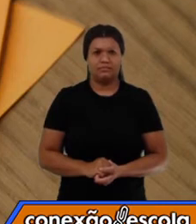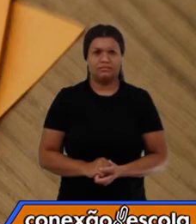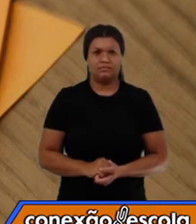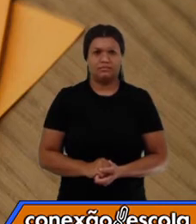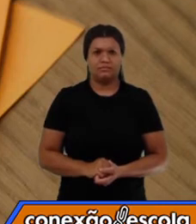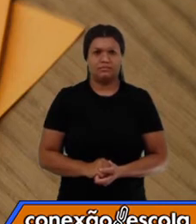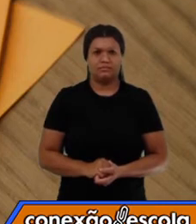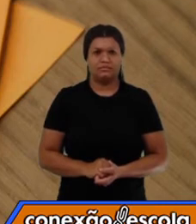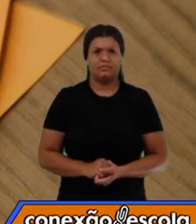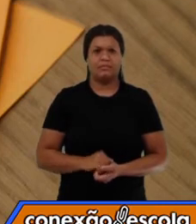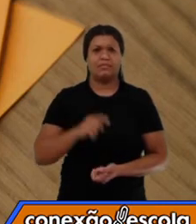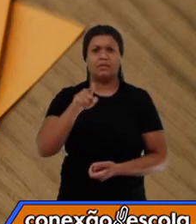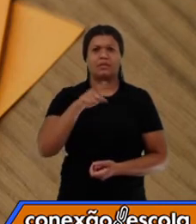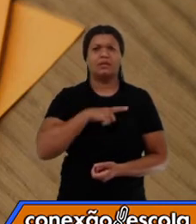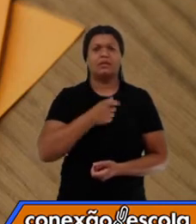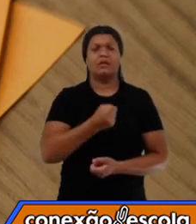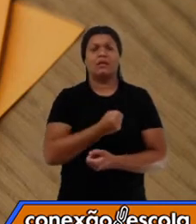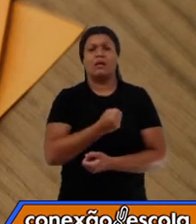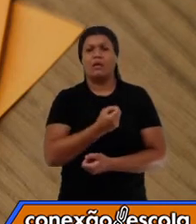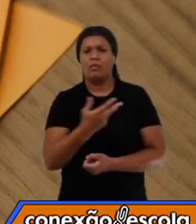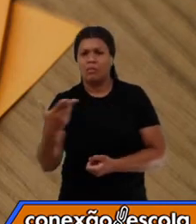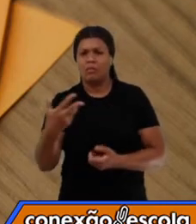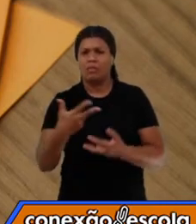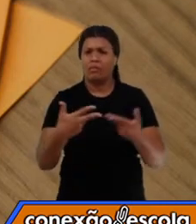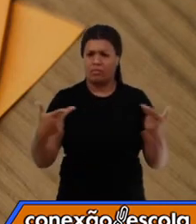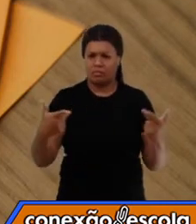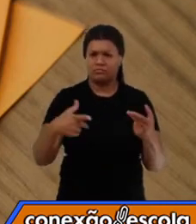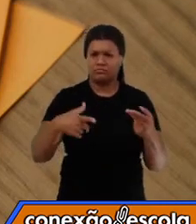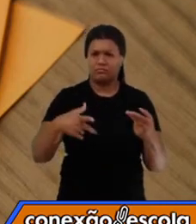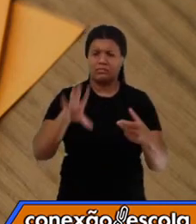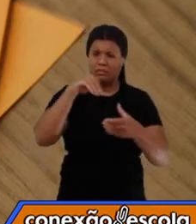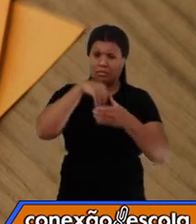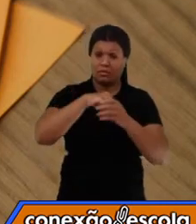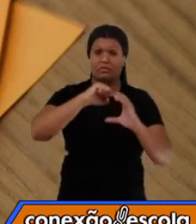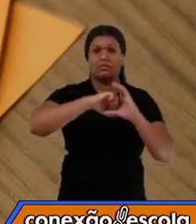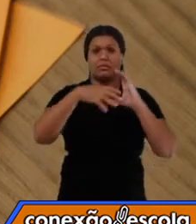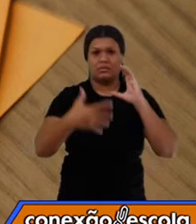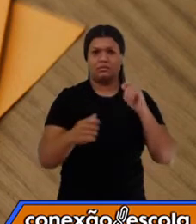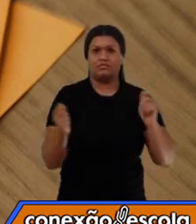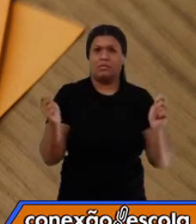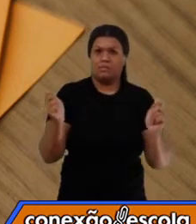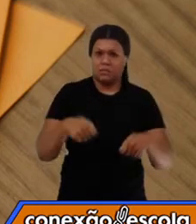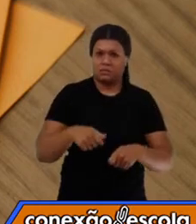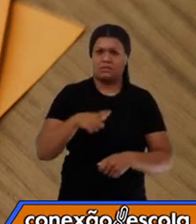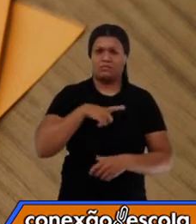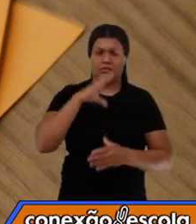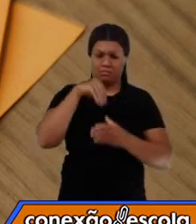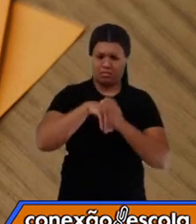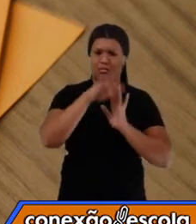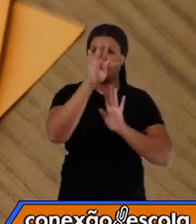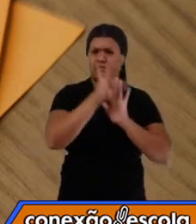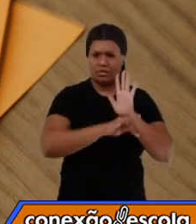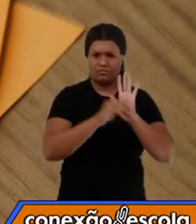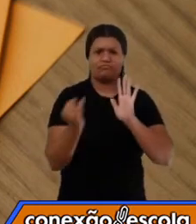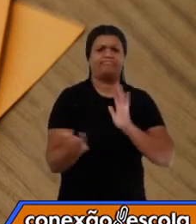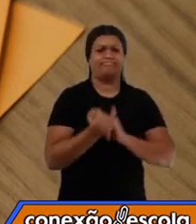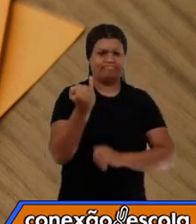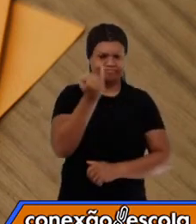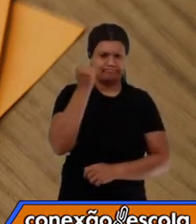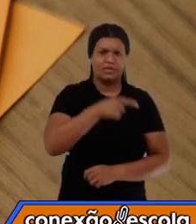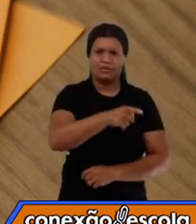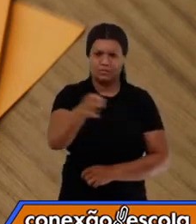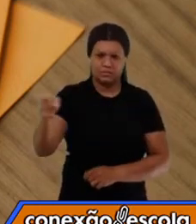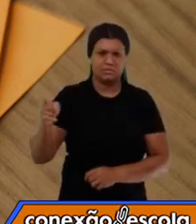Aqui eu tenho alguns elementos pré-textuais que podem aparecer nos textos informativos e que é muito importante que você esteja